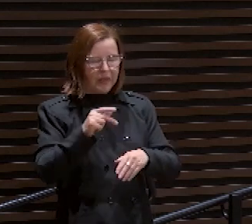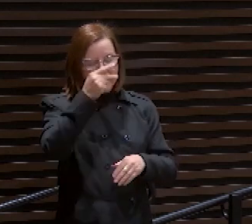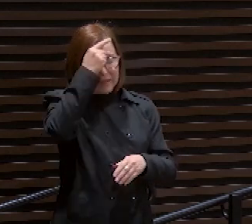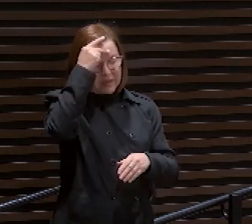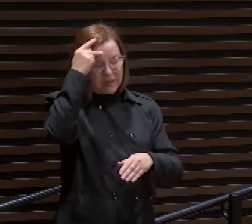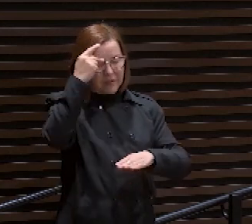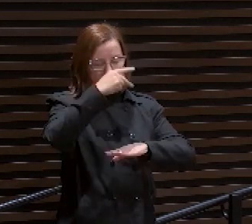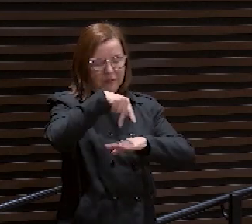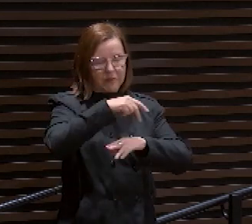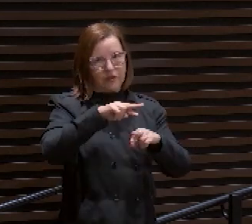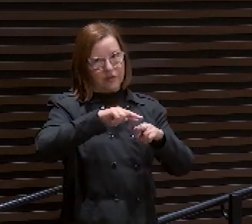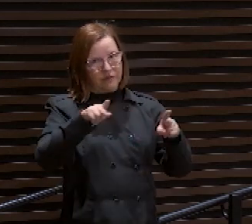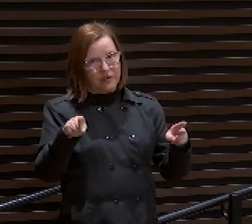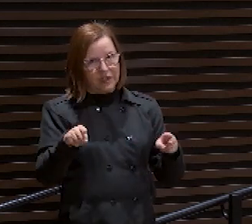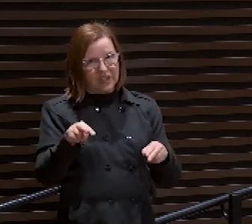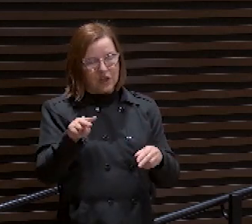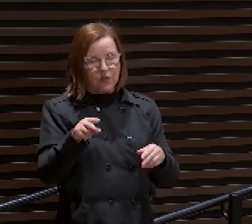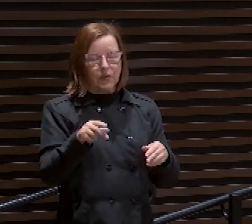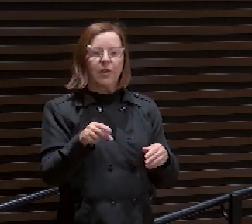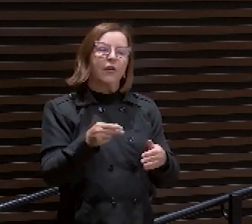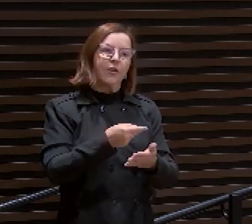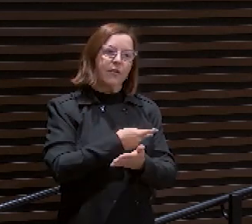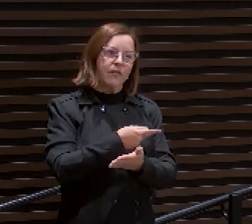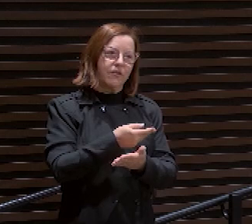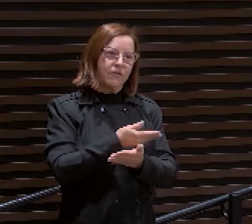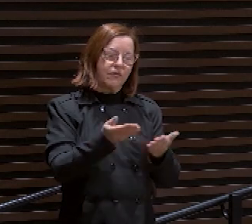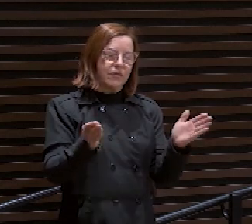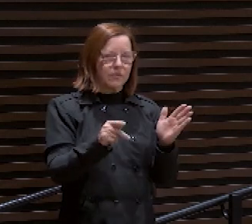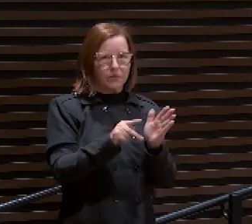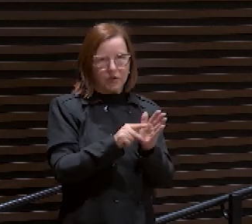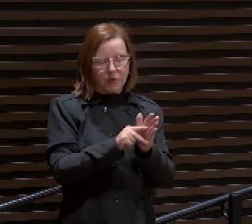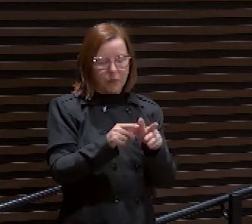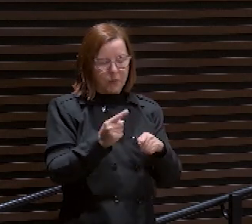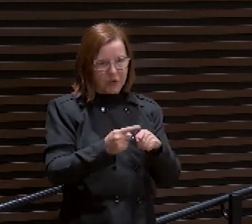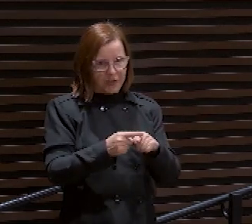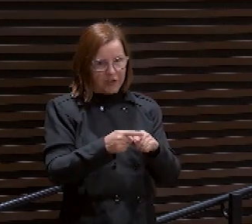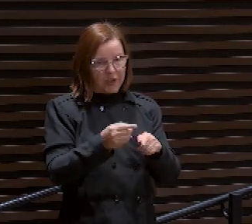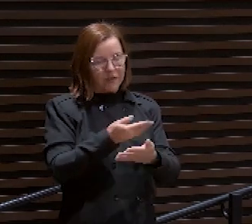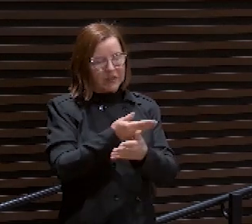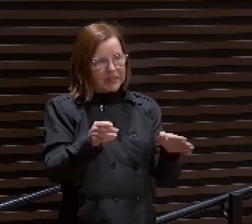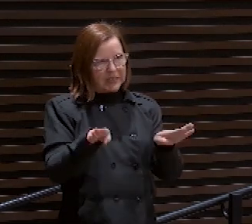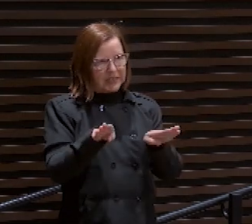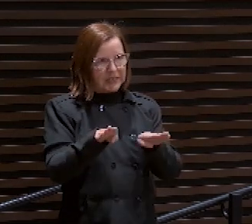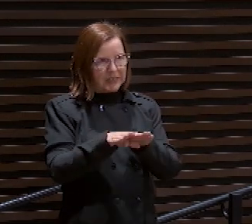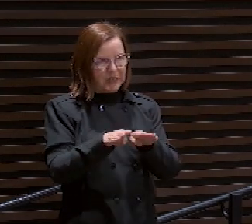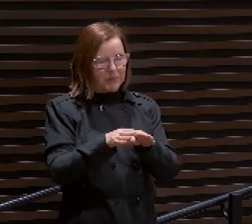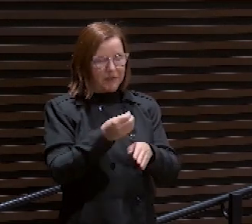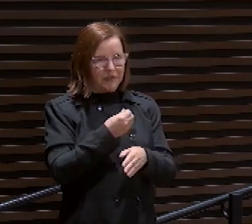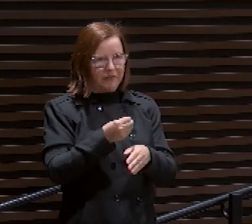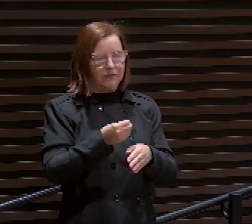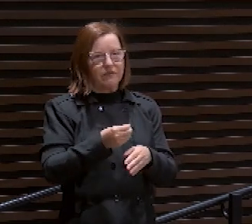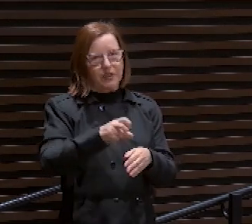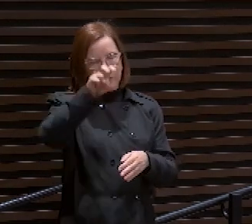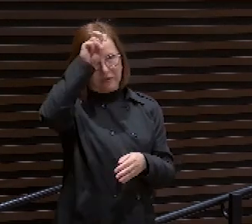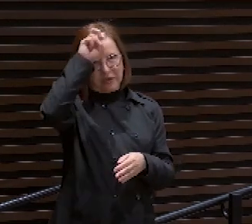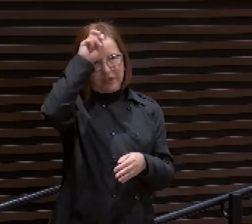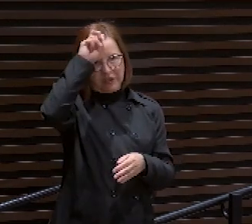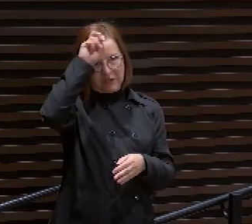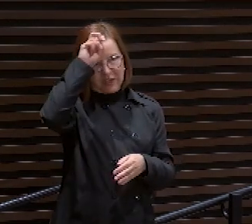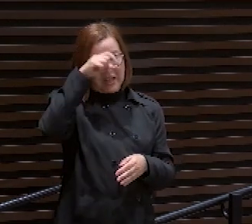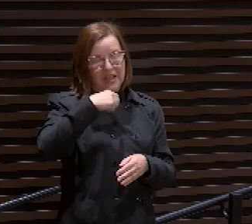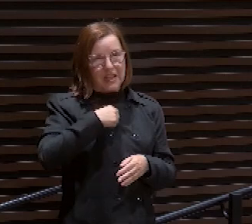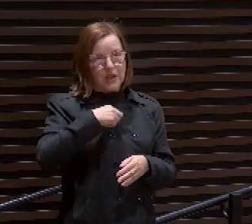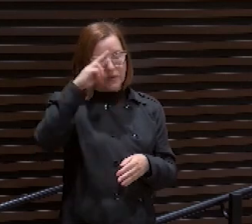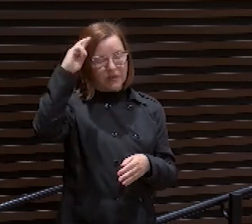Amá-los-eis como a vós mesmos, pois estrangeiros fostes na terra do Egito, eu sou o Senhor vosso